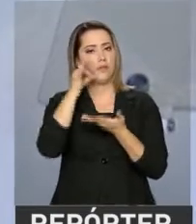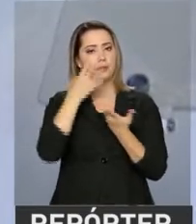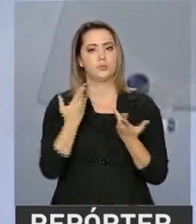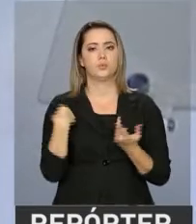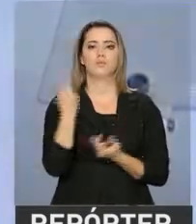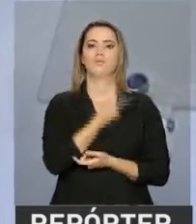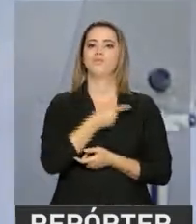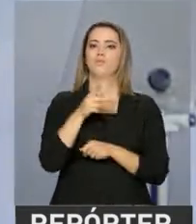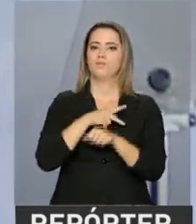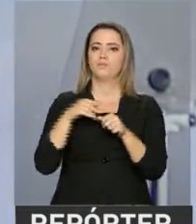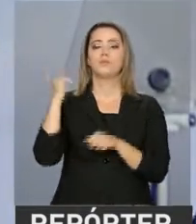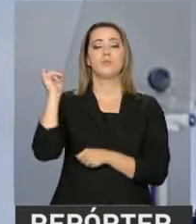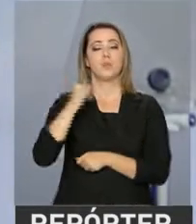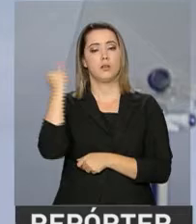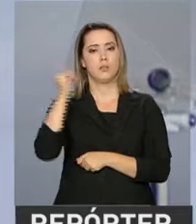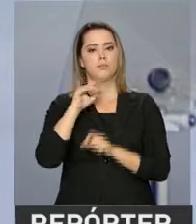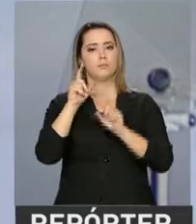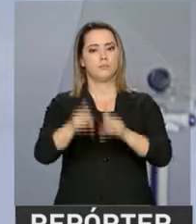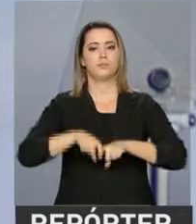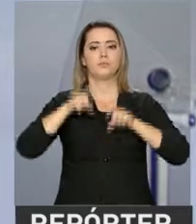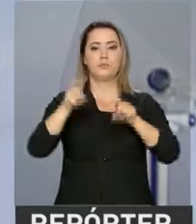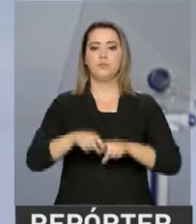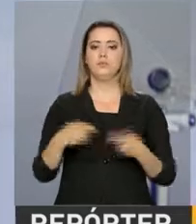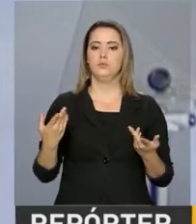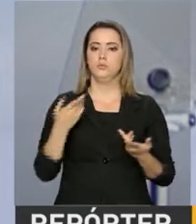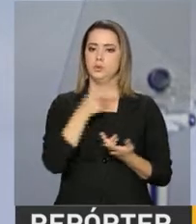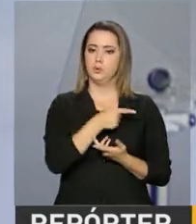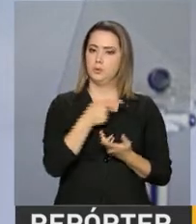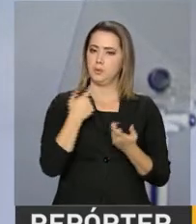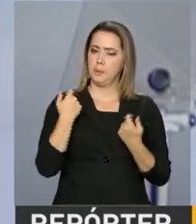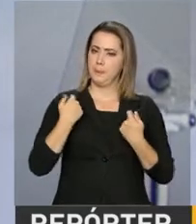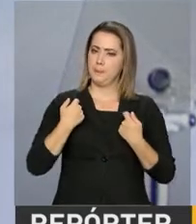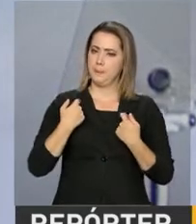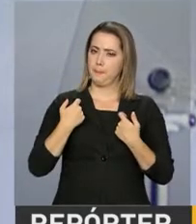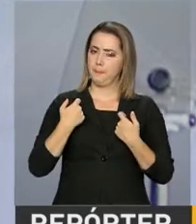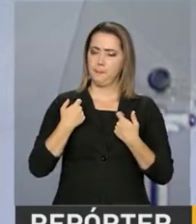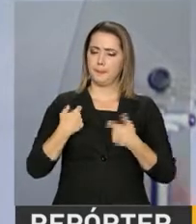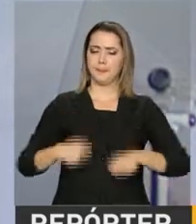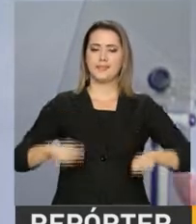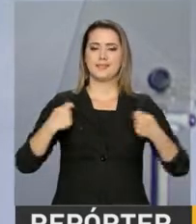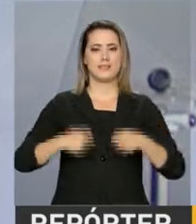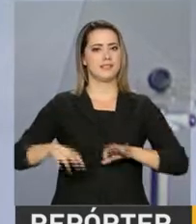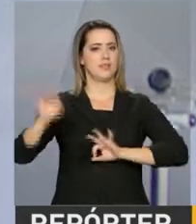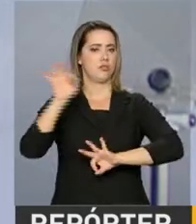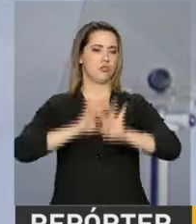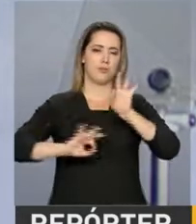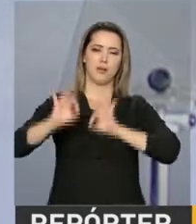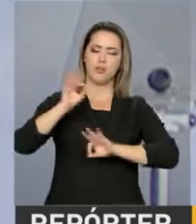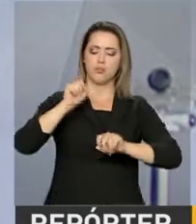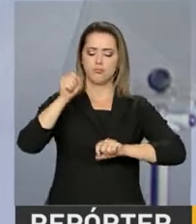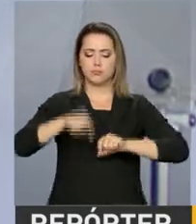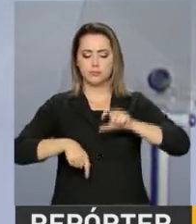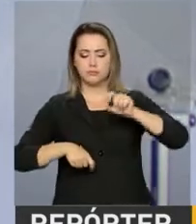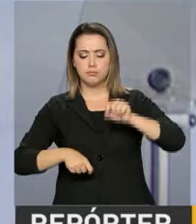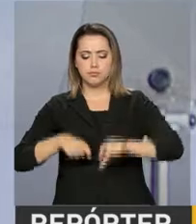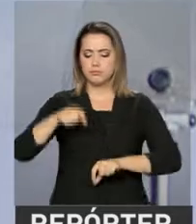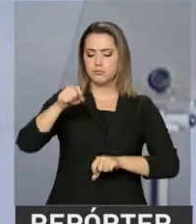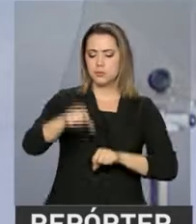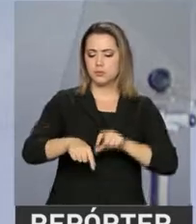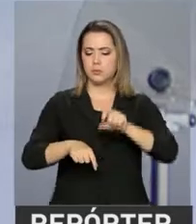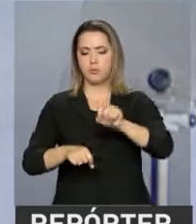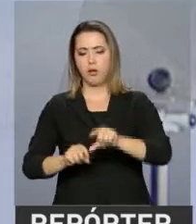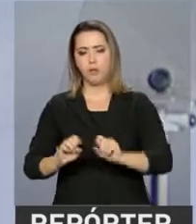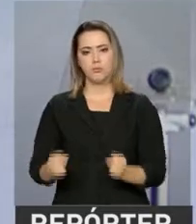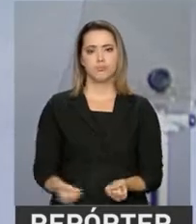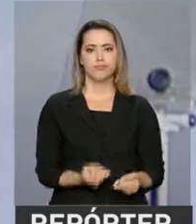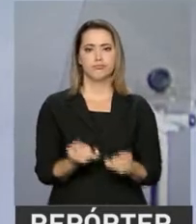do nosso país. Uma safra se faz com planejamento, né? Todos nós sabemos que se não houver planejamento nas compras